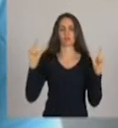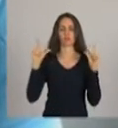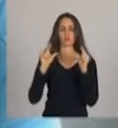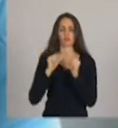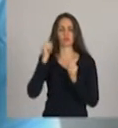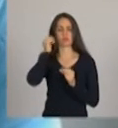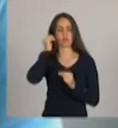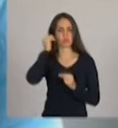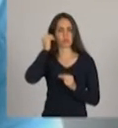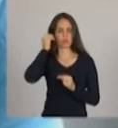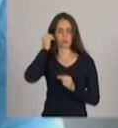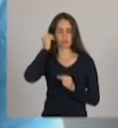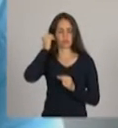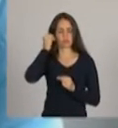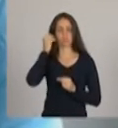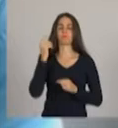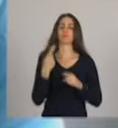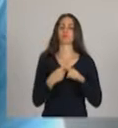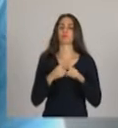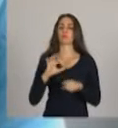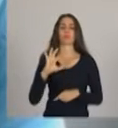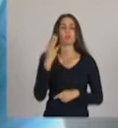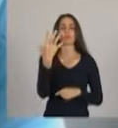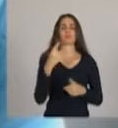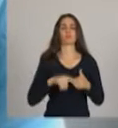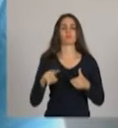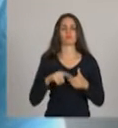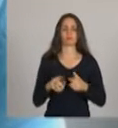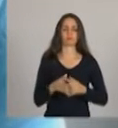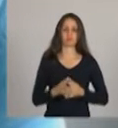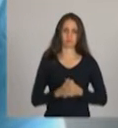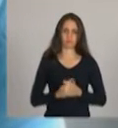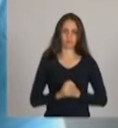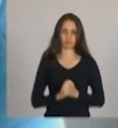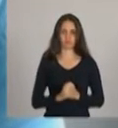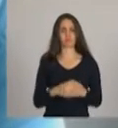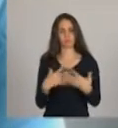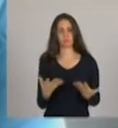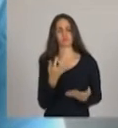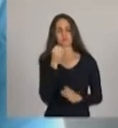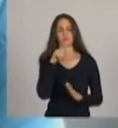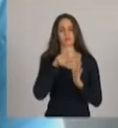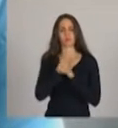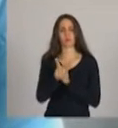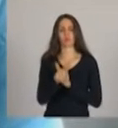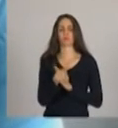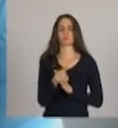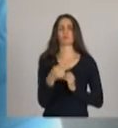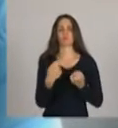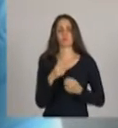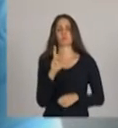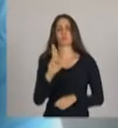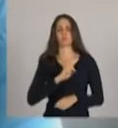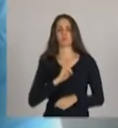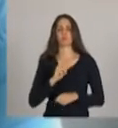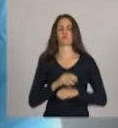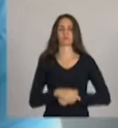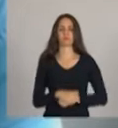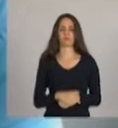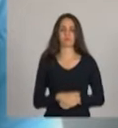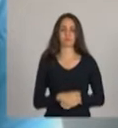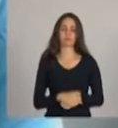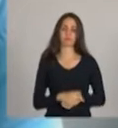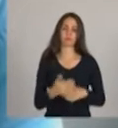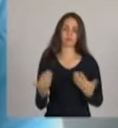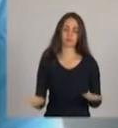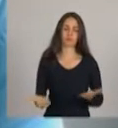resultados não são bons. Por que que isso está acontecendo? Uma boa pergunta, temos que ter uma boa resposta. Imagino eu